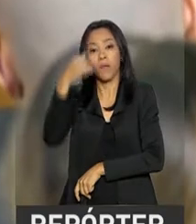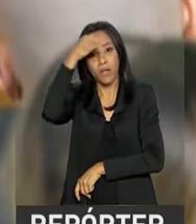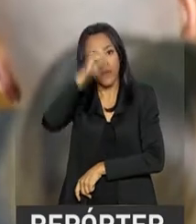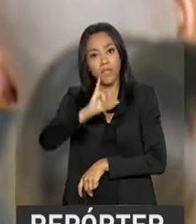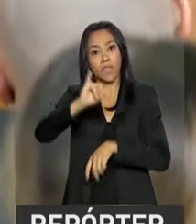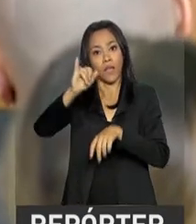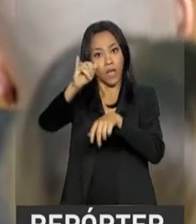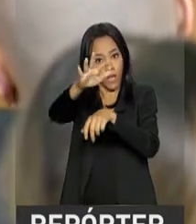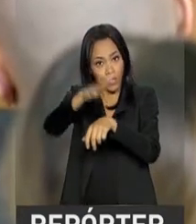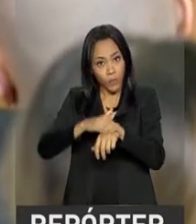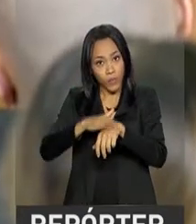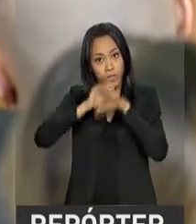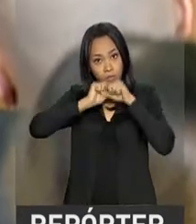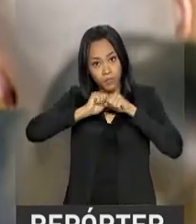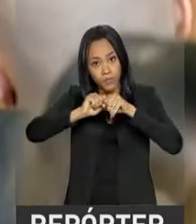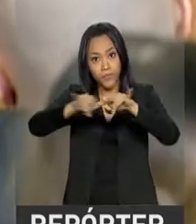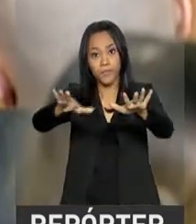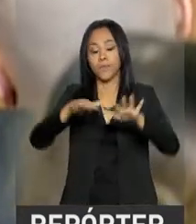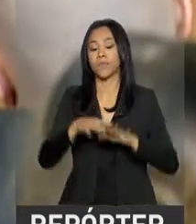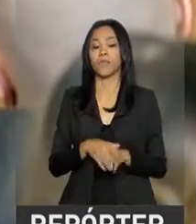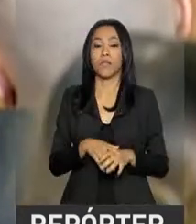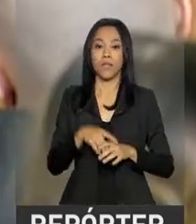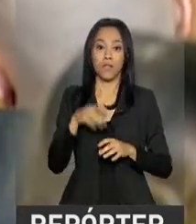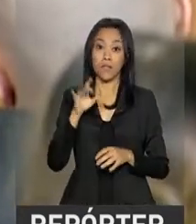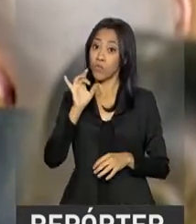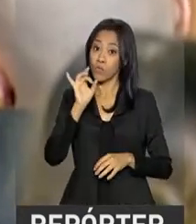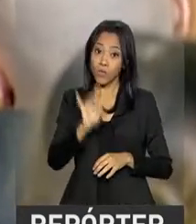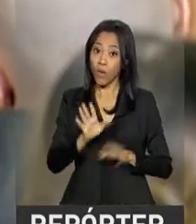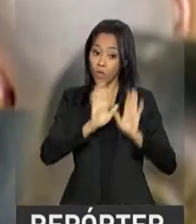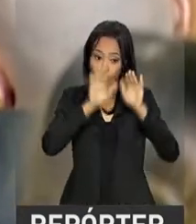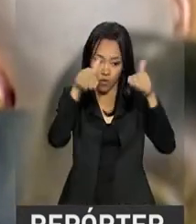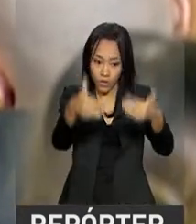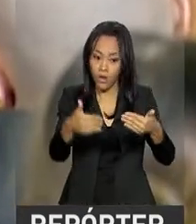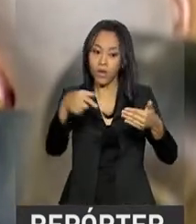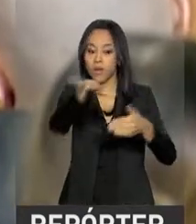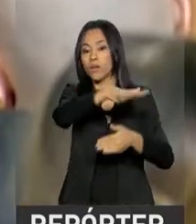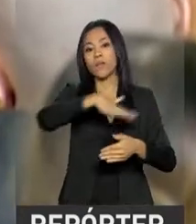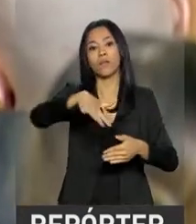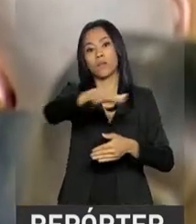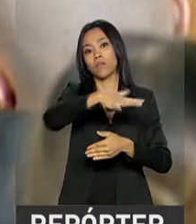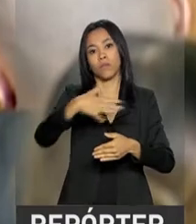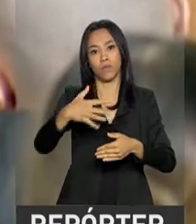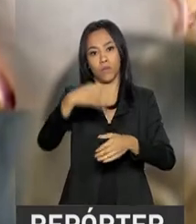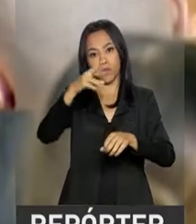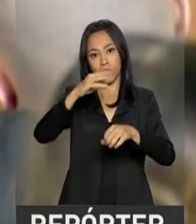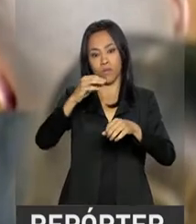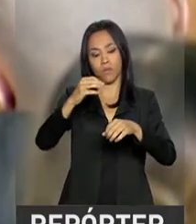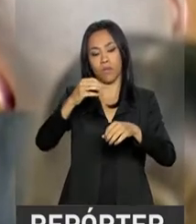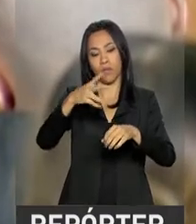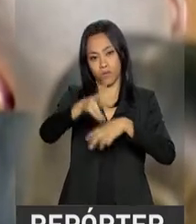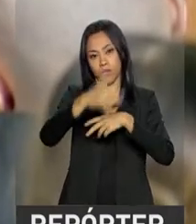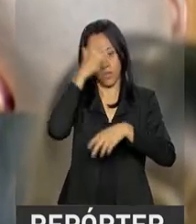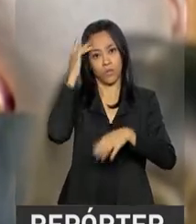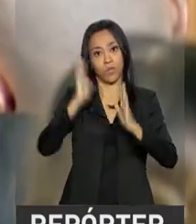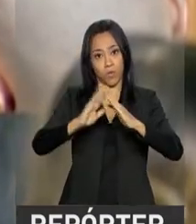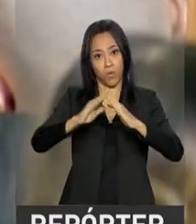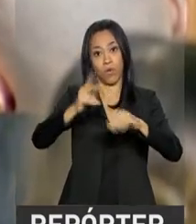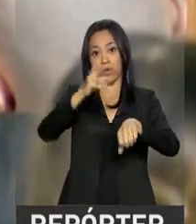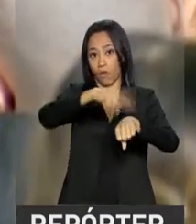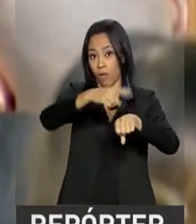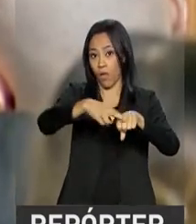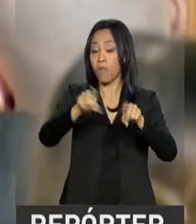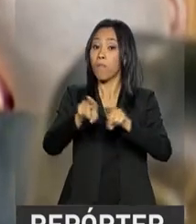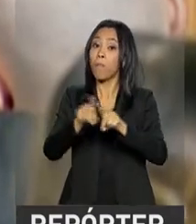agora a campanha não só dirigida à população a de horário também há a os venezuelanos estão